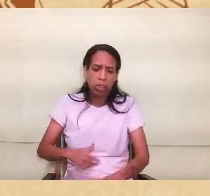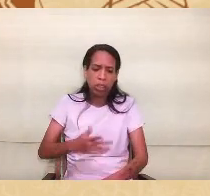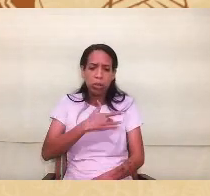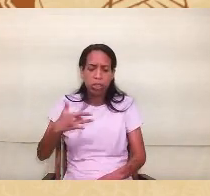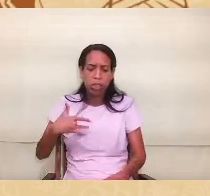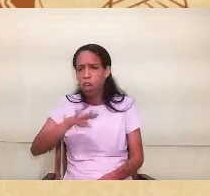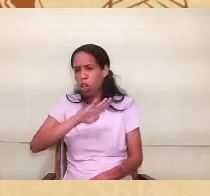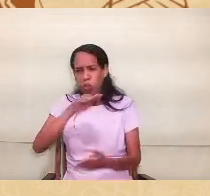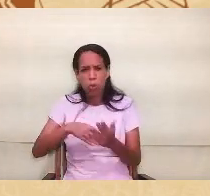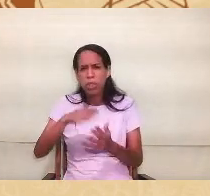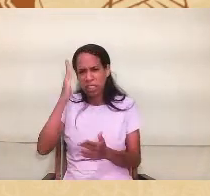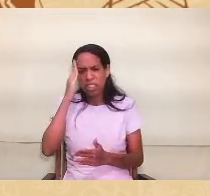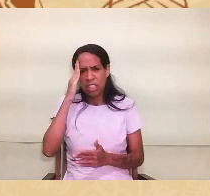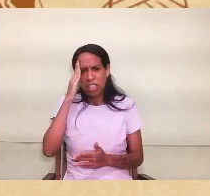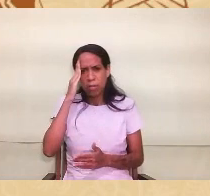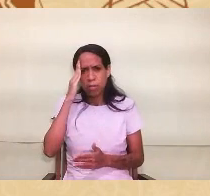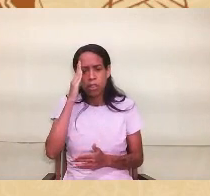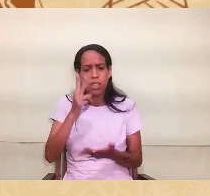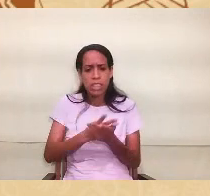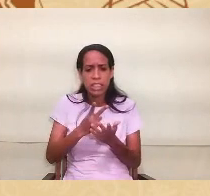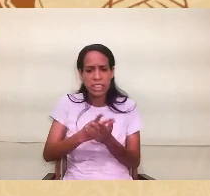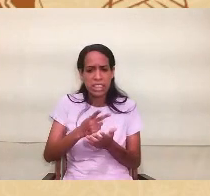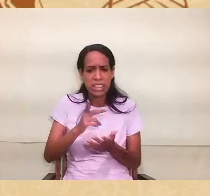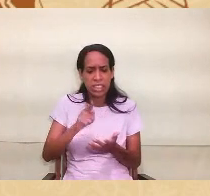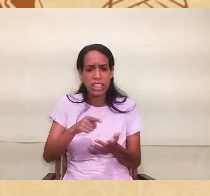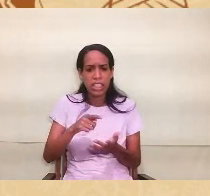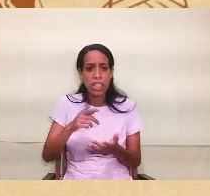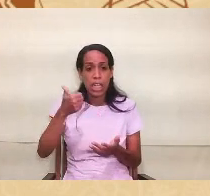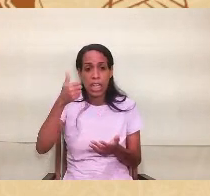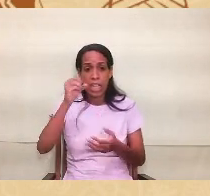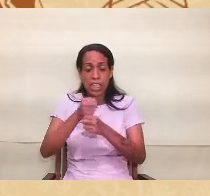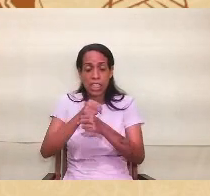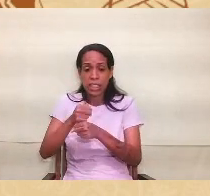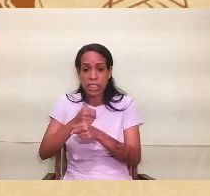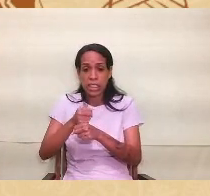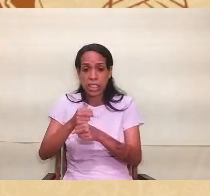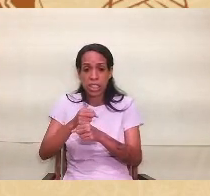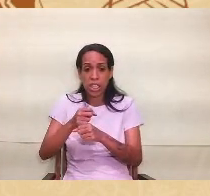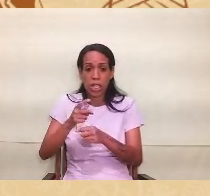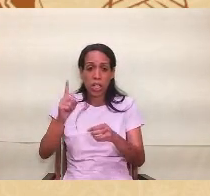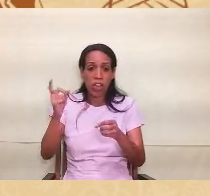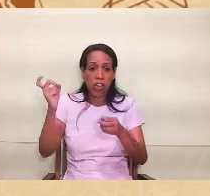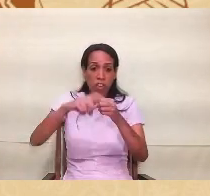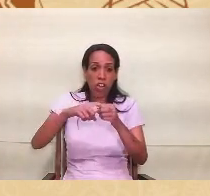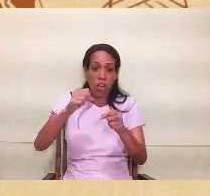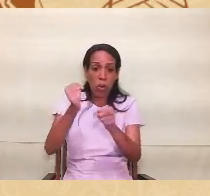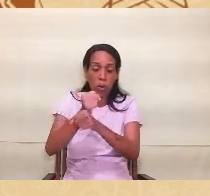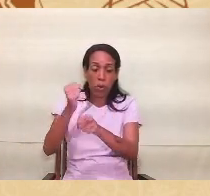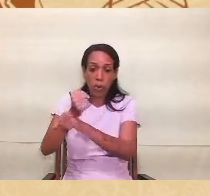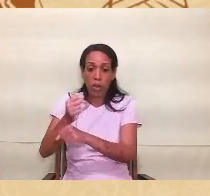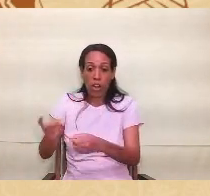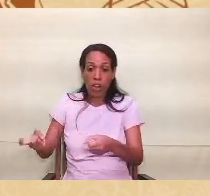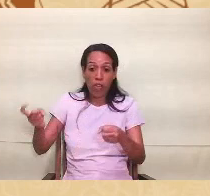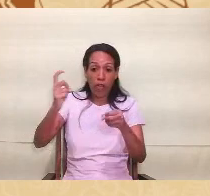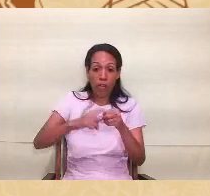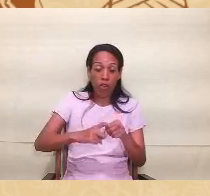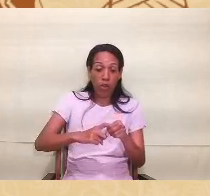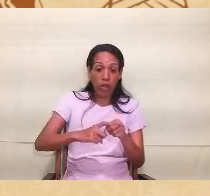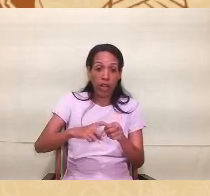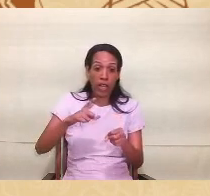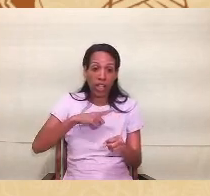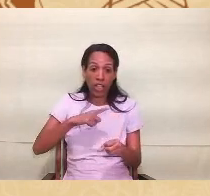assim, que, sendo muito otimista, a gente leva 10 anos para reconstruir, para voltar às bases que tinha em